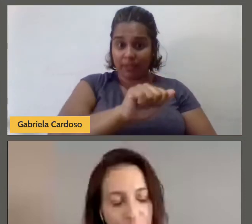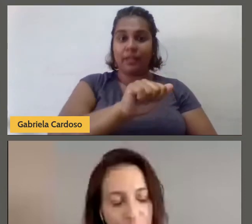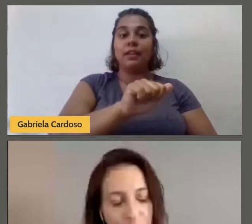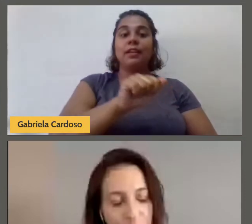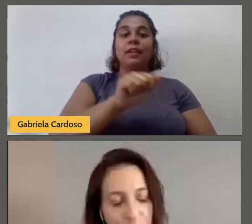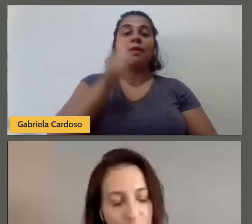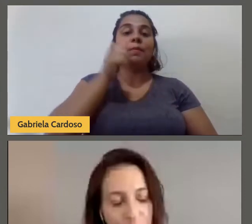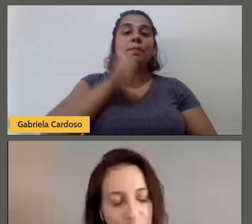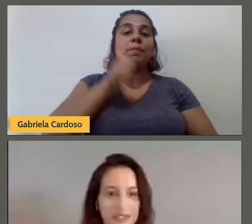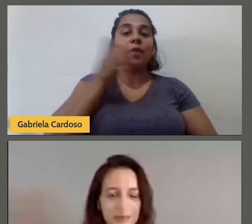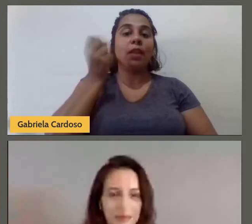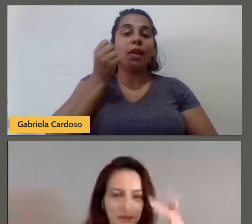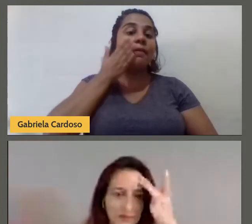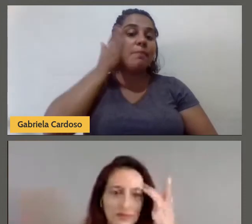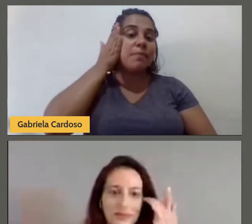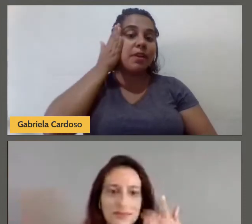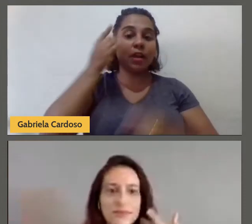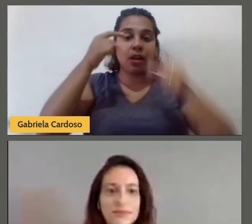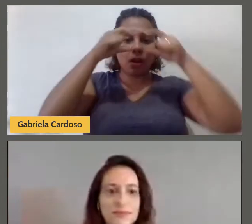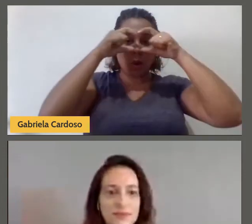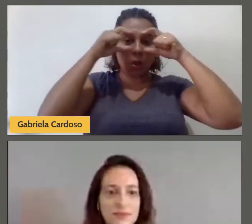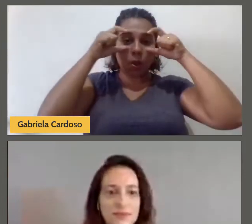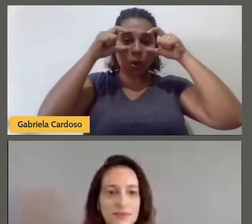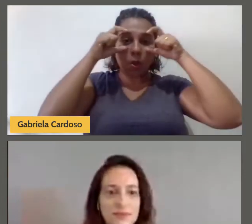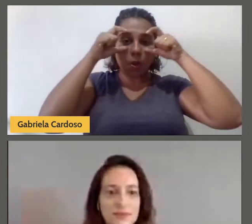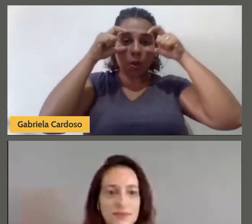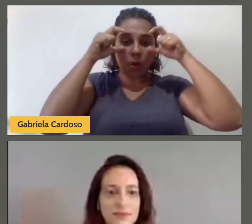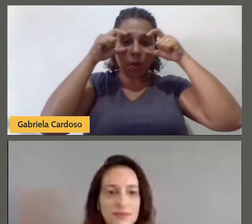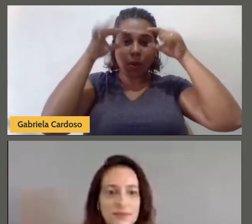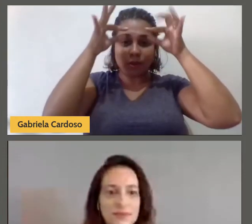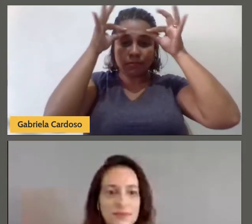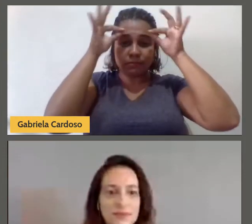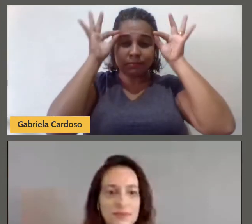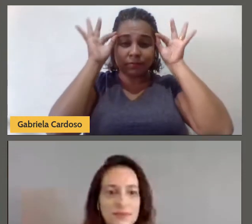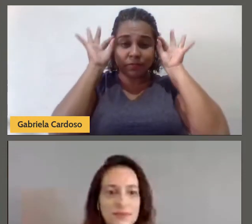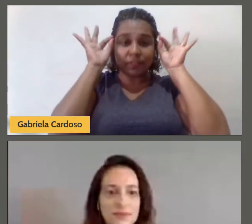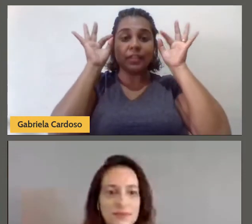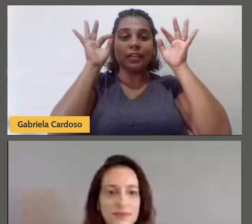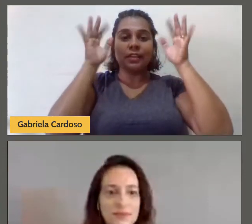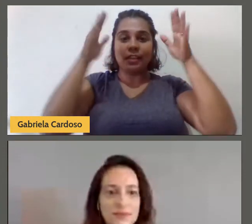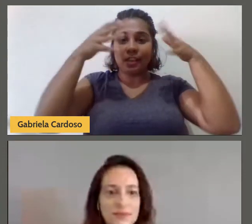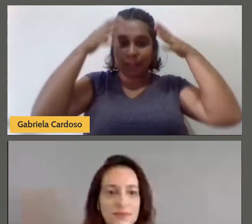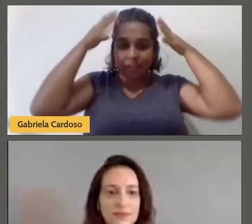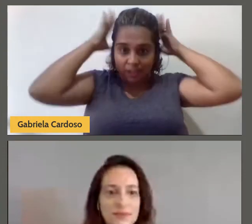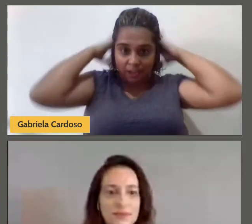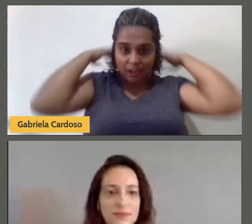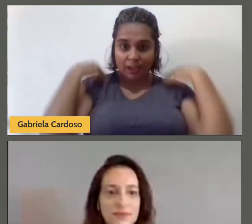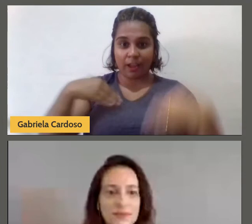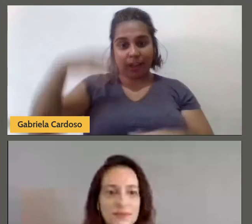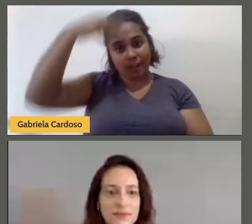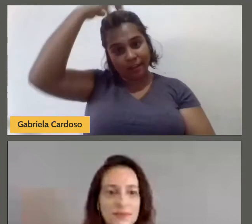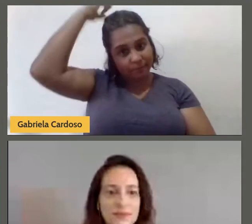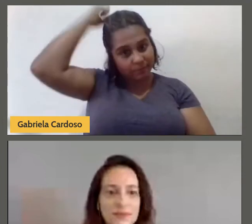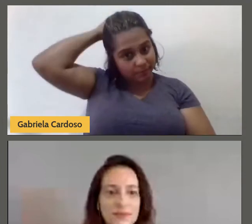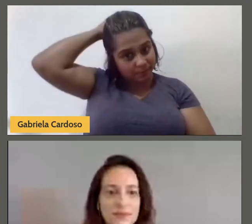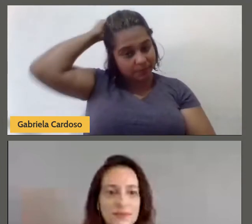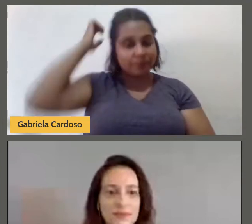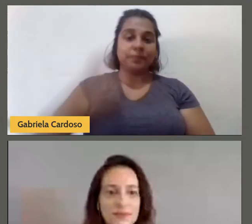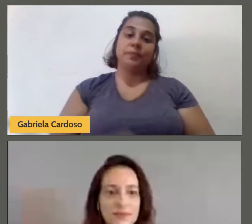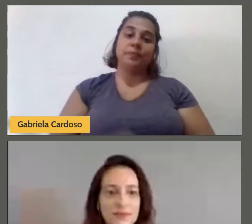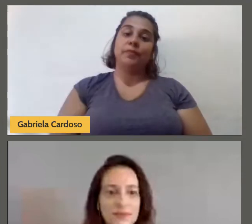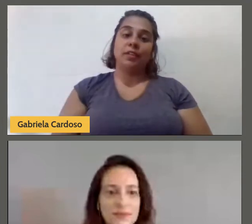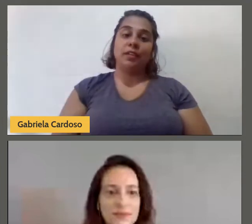óculos, mas um óculos bem fininho, quase não dá para ver no rosto, cabelo metade solto, metade preso. Super feliz de poder